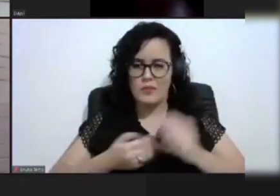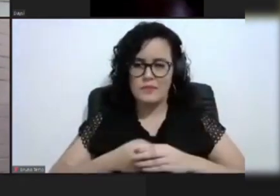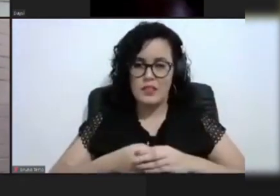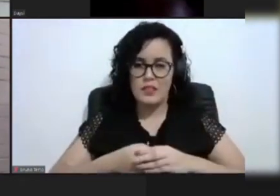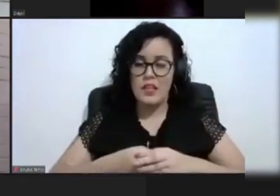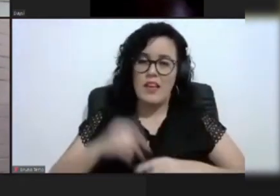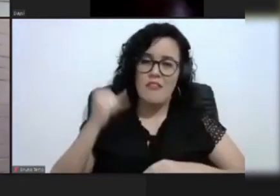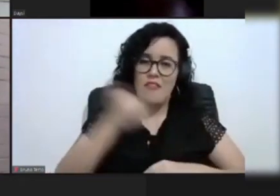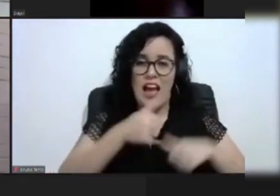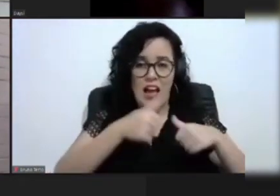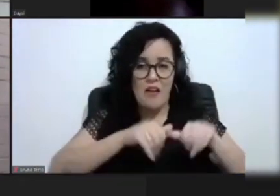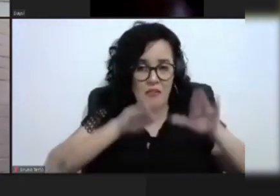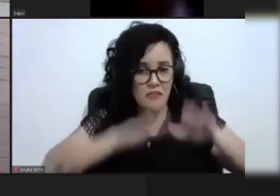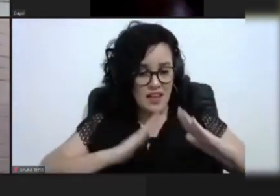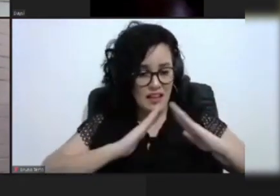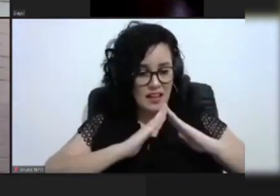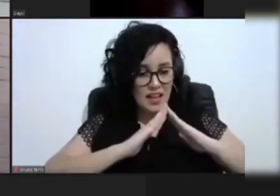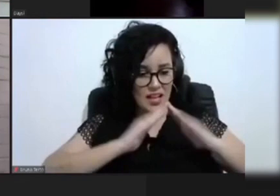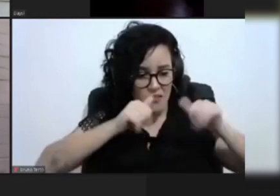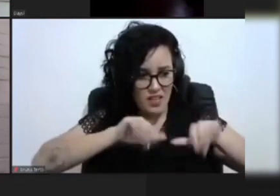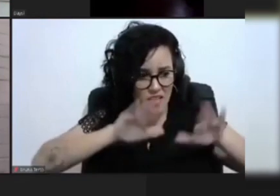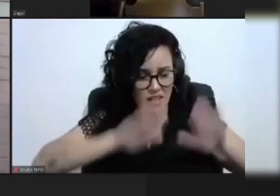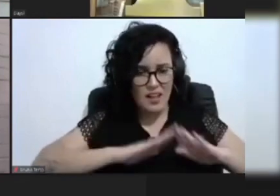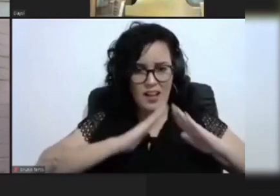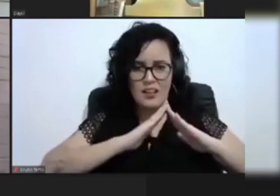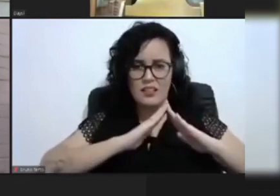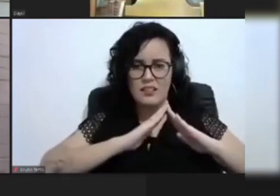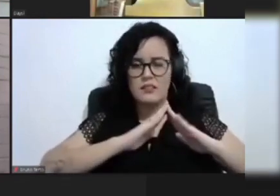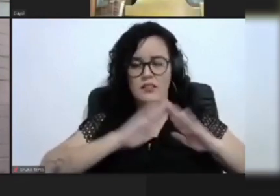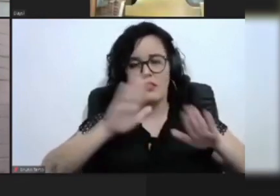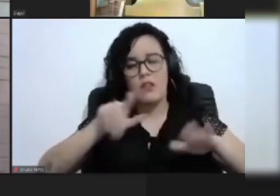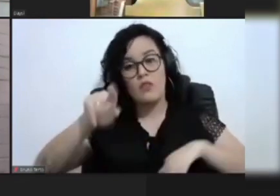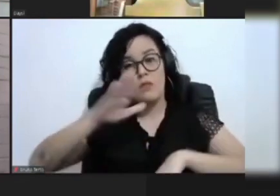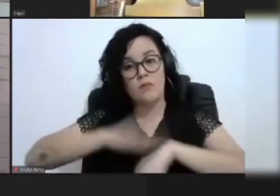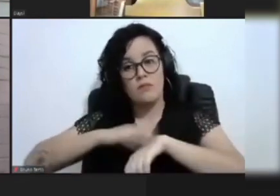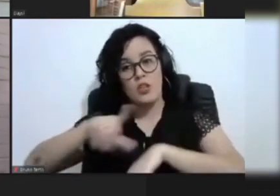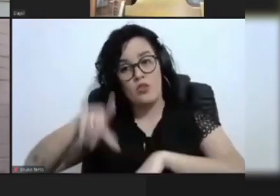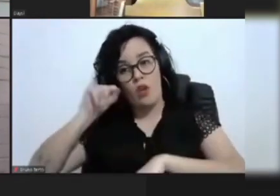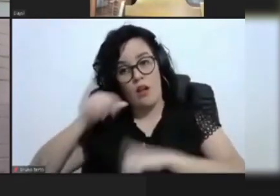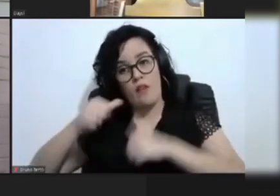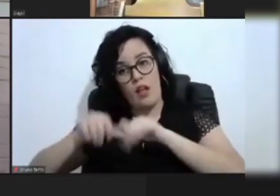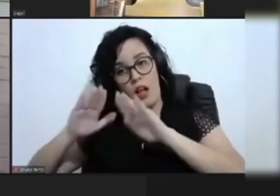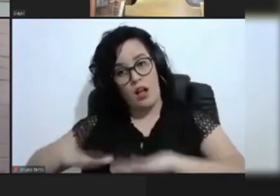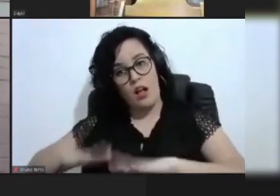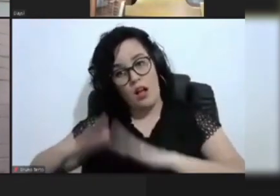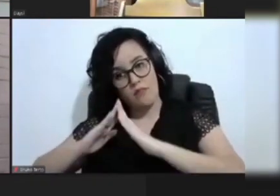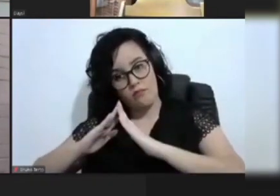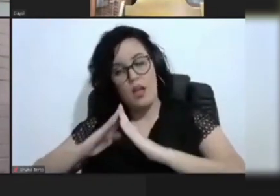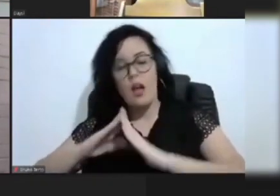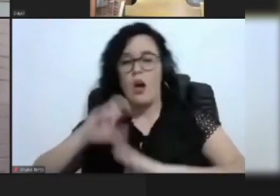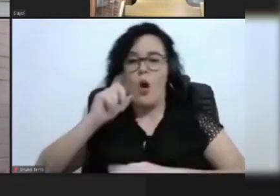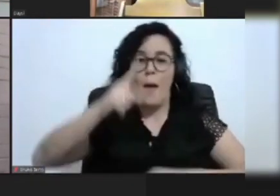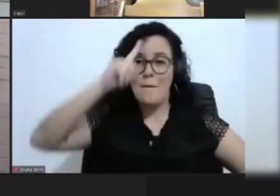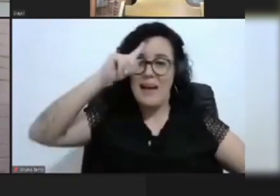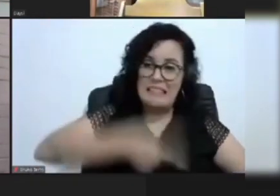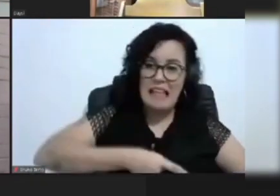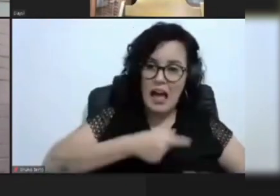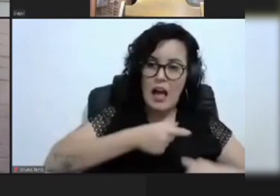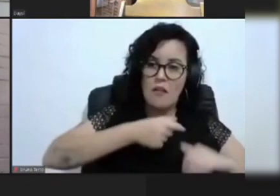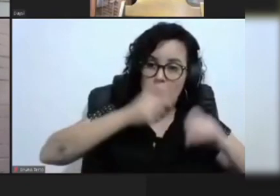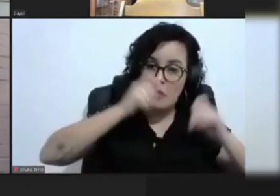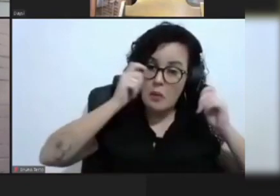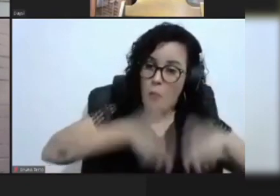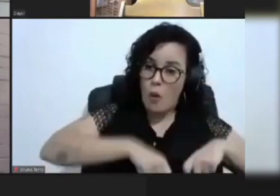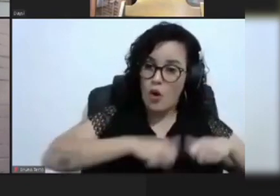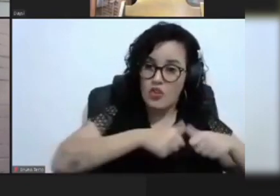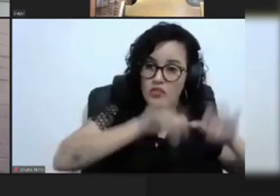ele, primeiro que ele é algo que, assim, uma coisa é você escolher ficar em casa e outra coisa é você poder ficar em casa, né. Então, que é essa